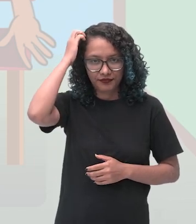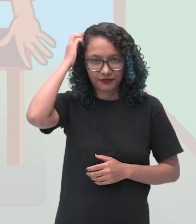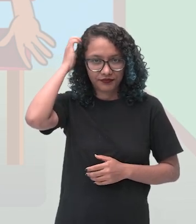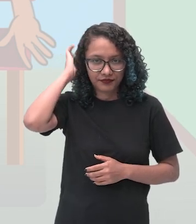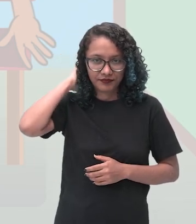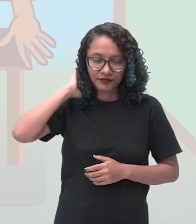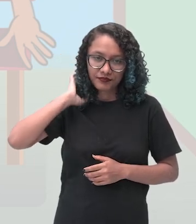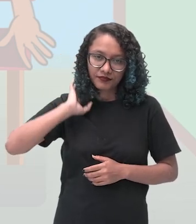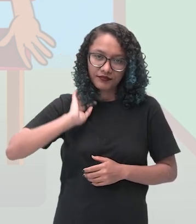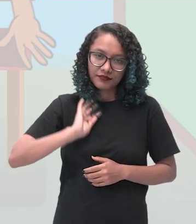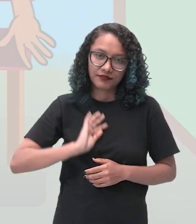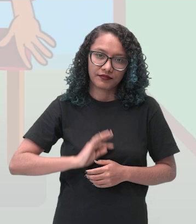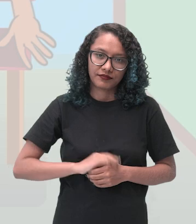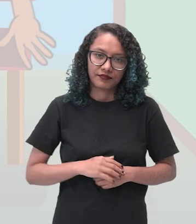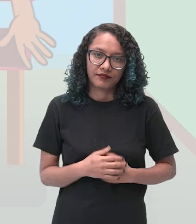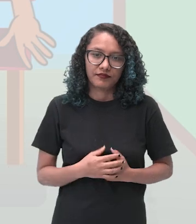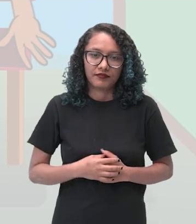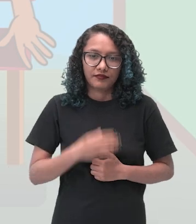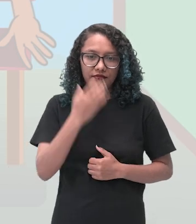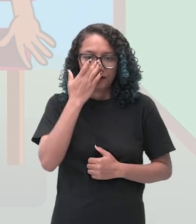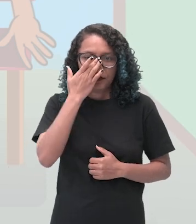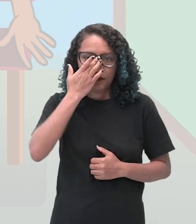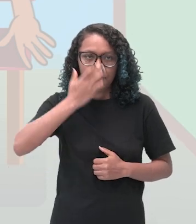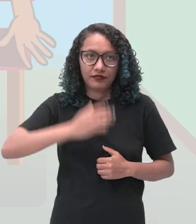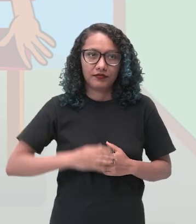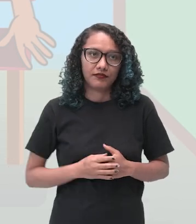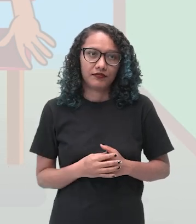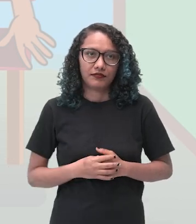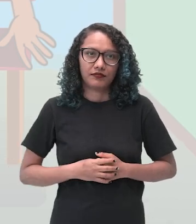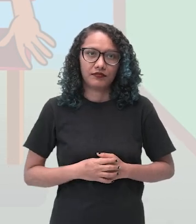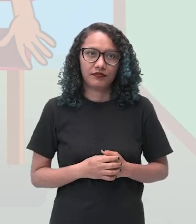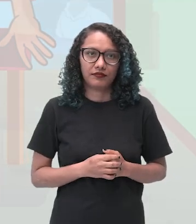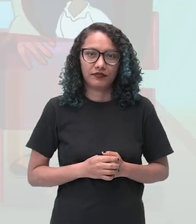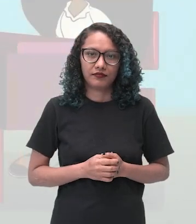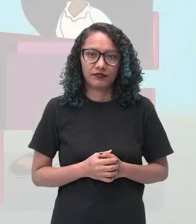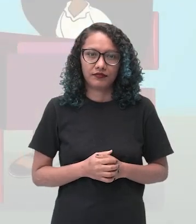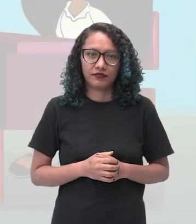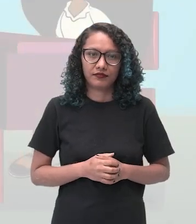there, so both issues needs to be tackled together.